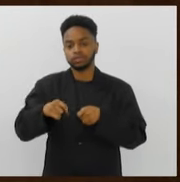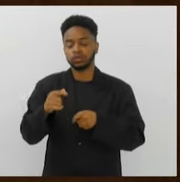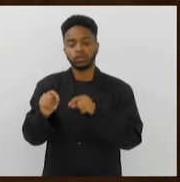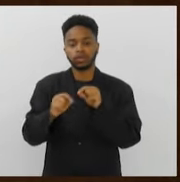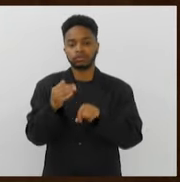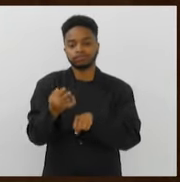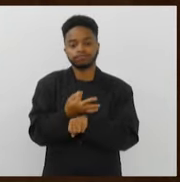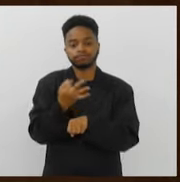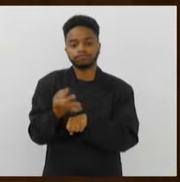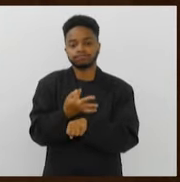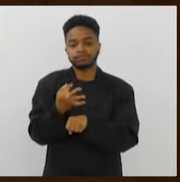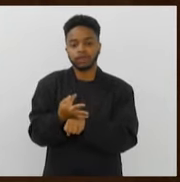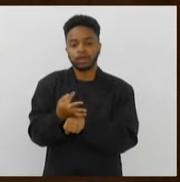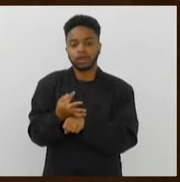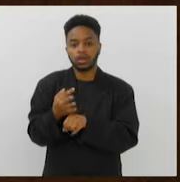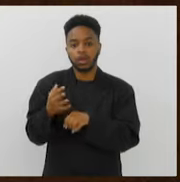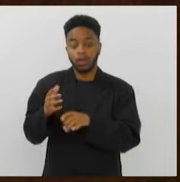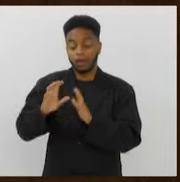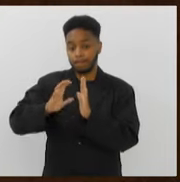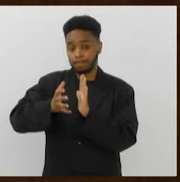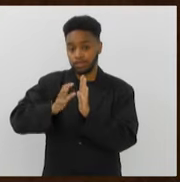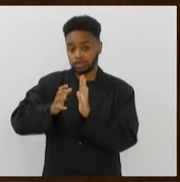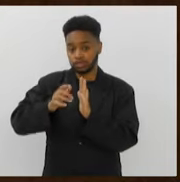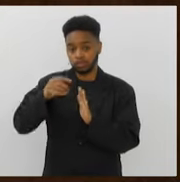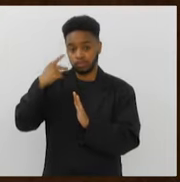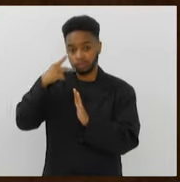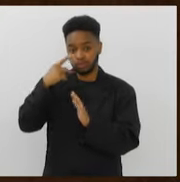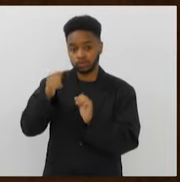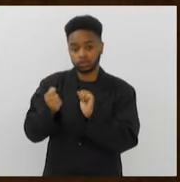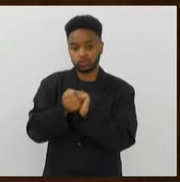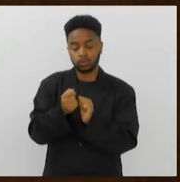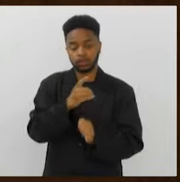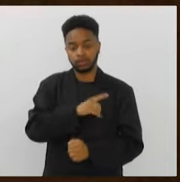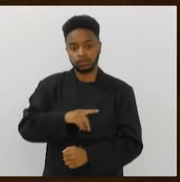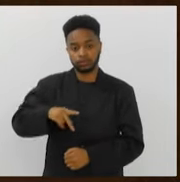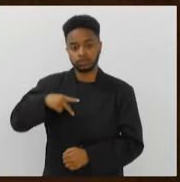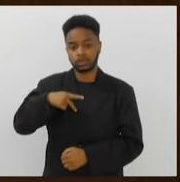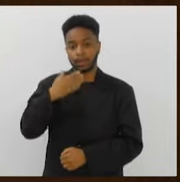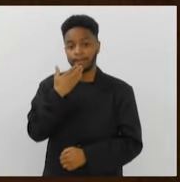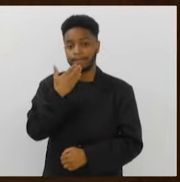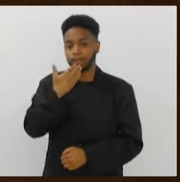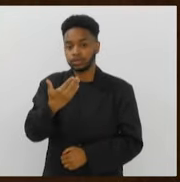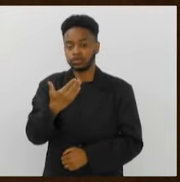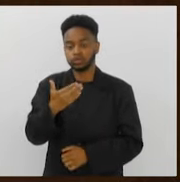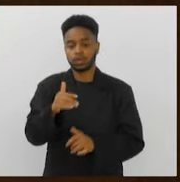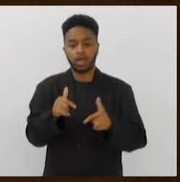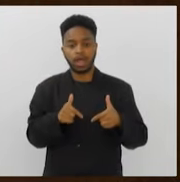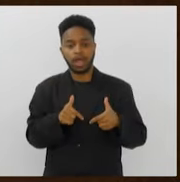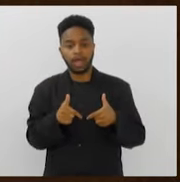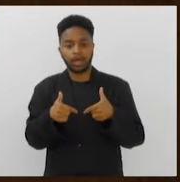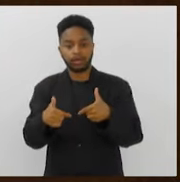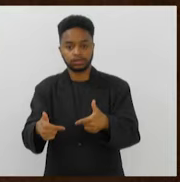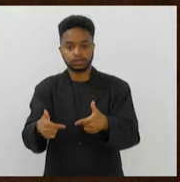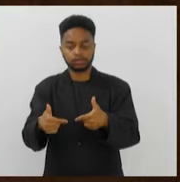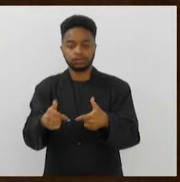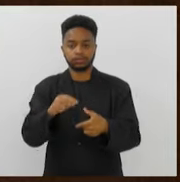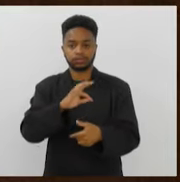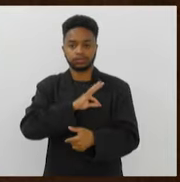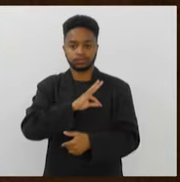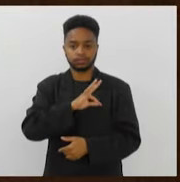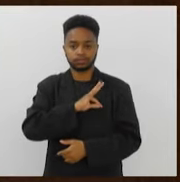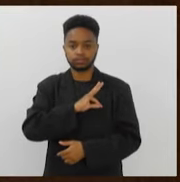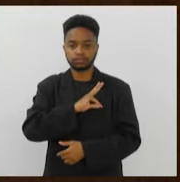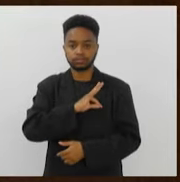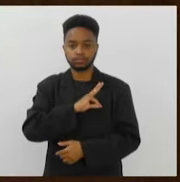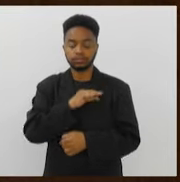aturar o pedido de um partido político junto com a defensora pública para que as operações policiais